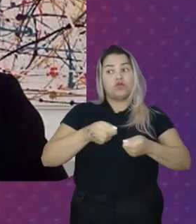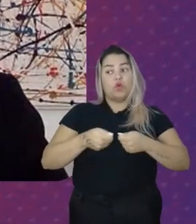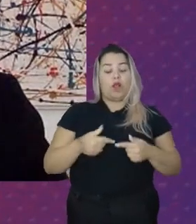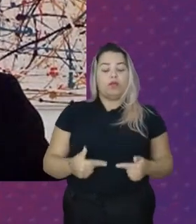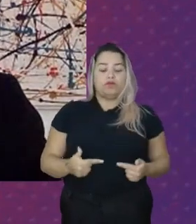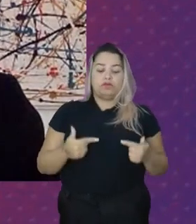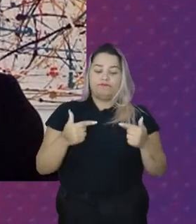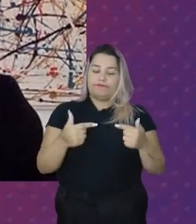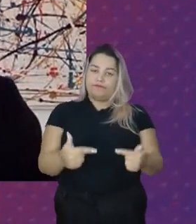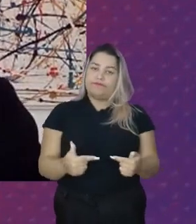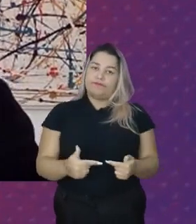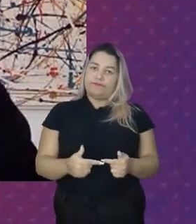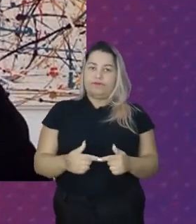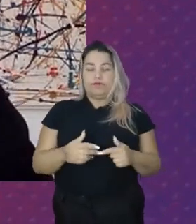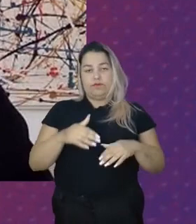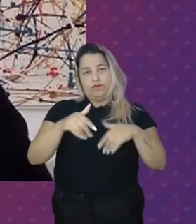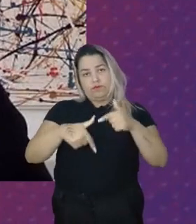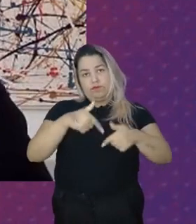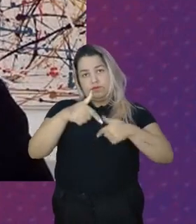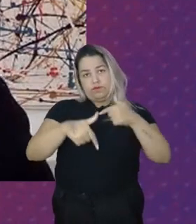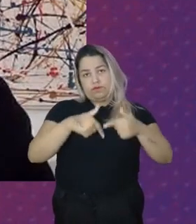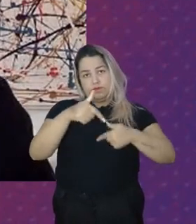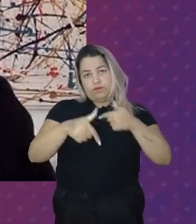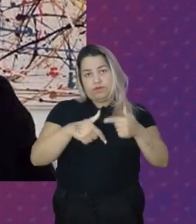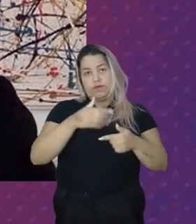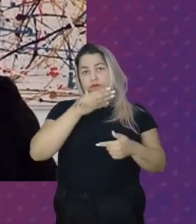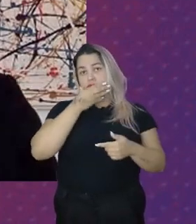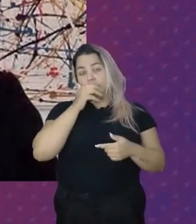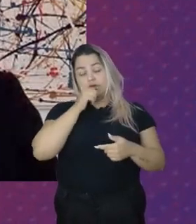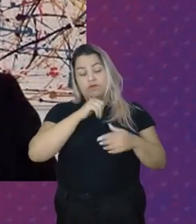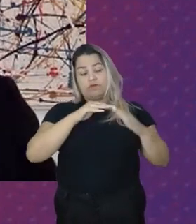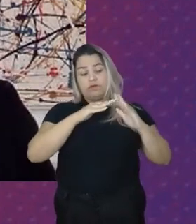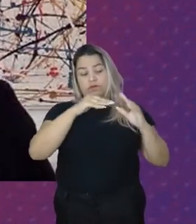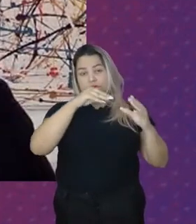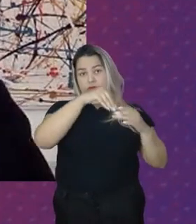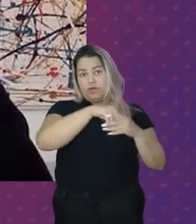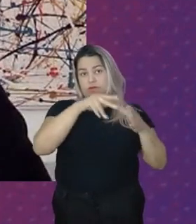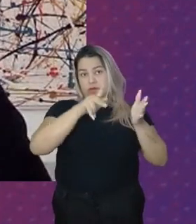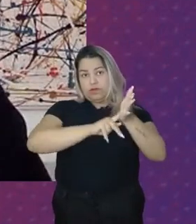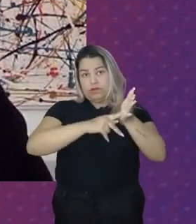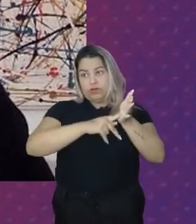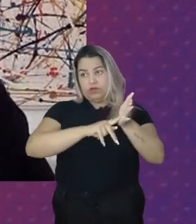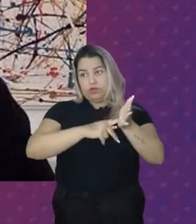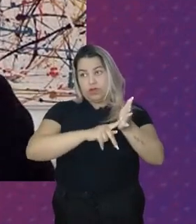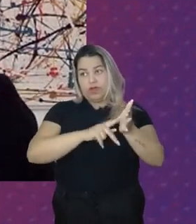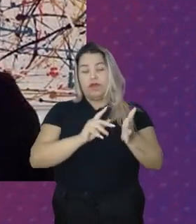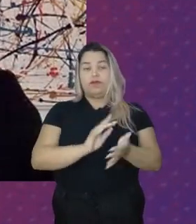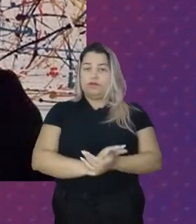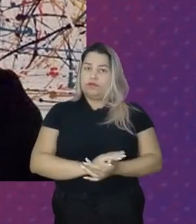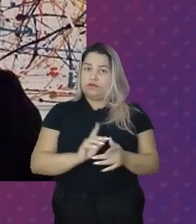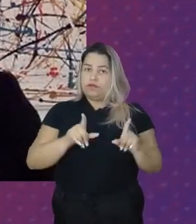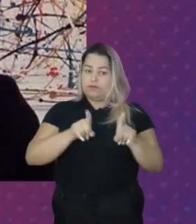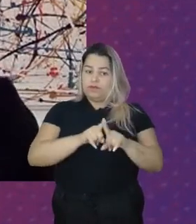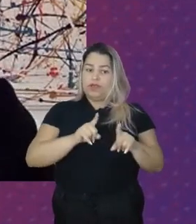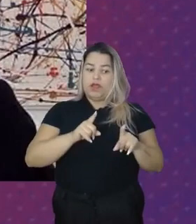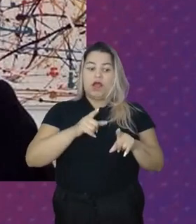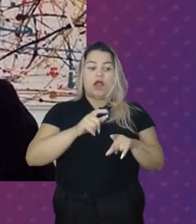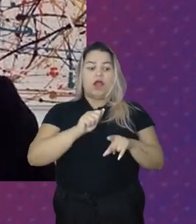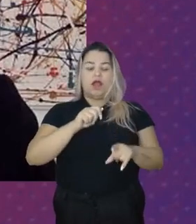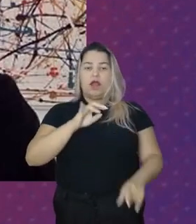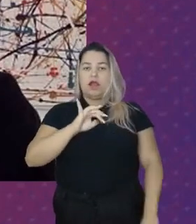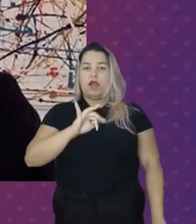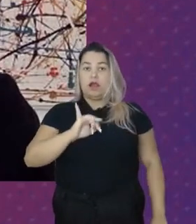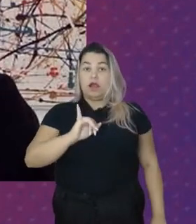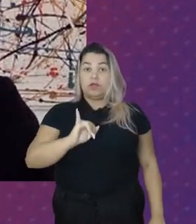das trabalhadoras domésticas, as lutas sindicais, as lutas antirracistas,